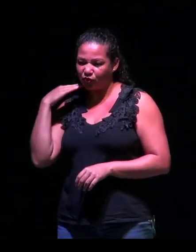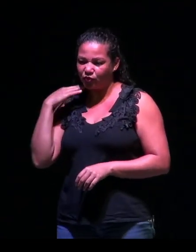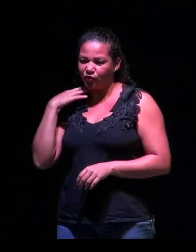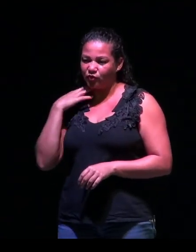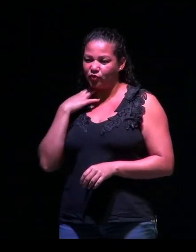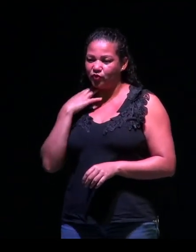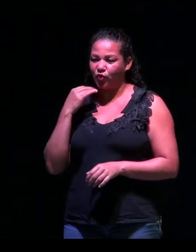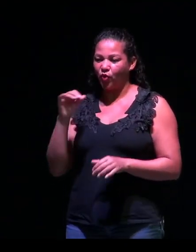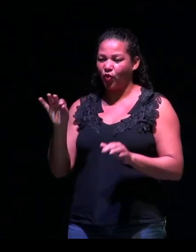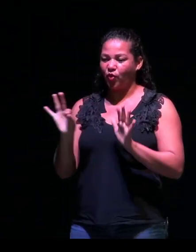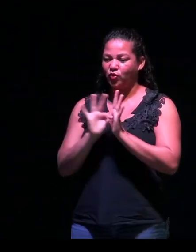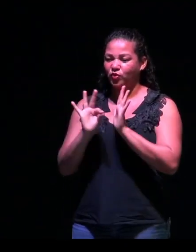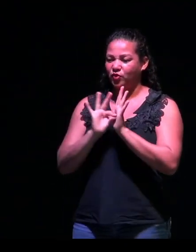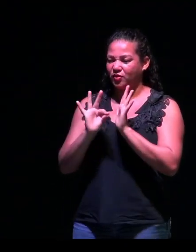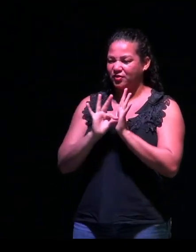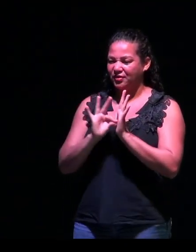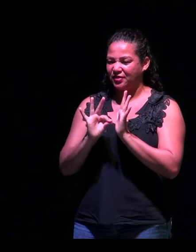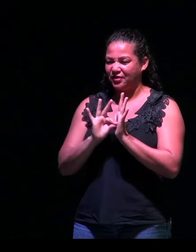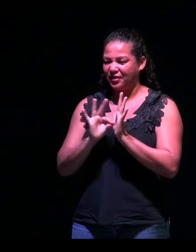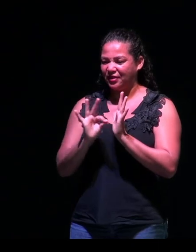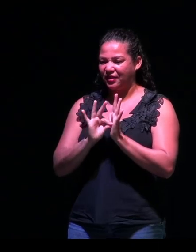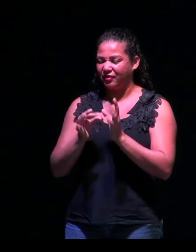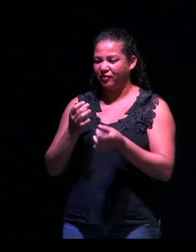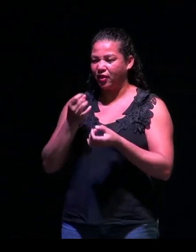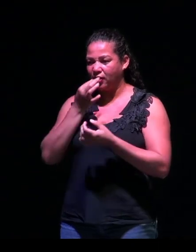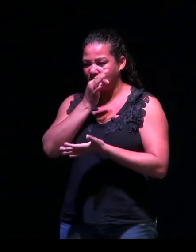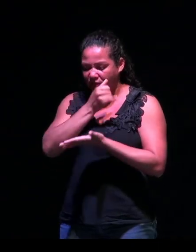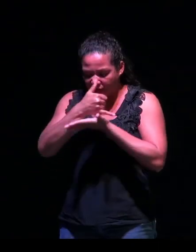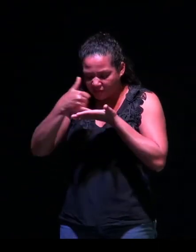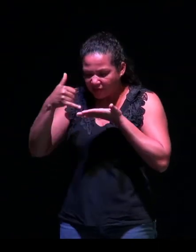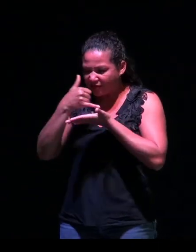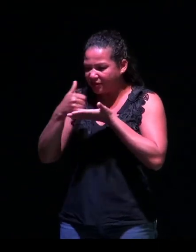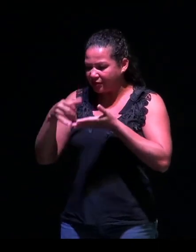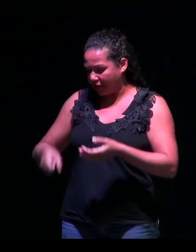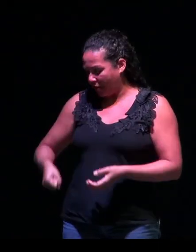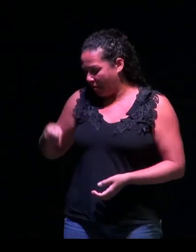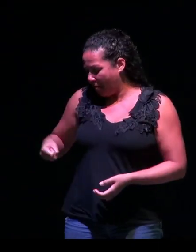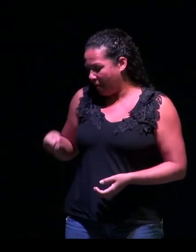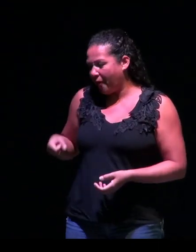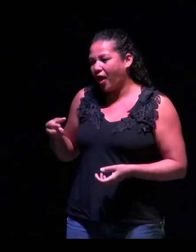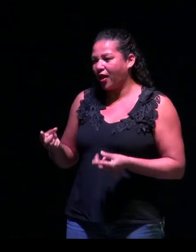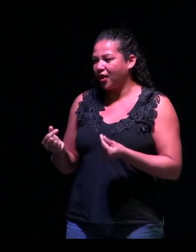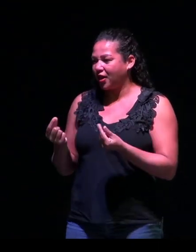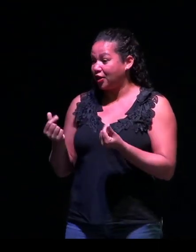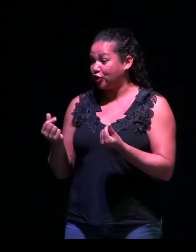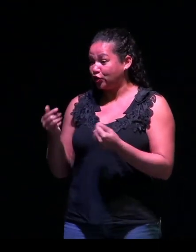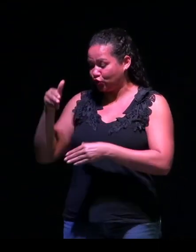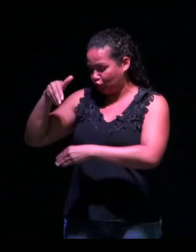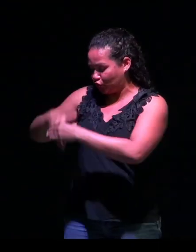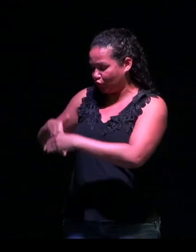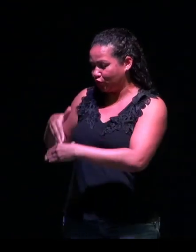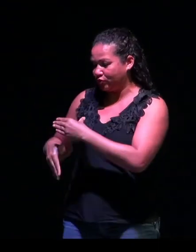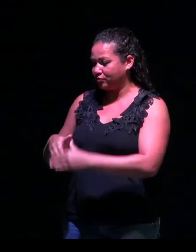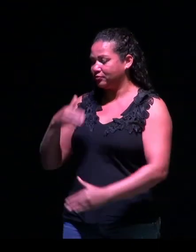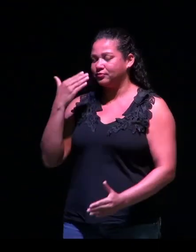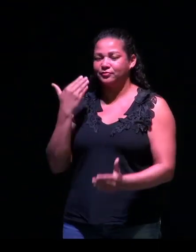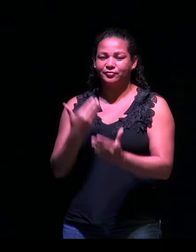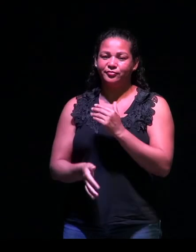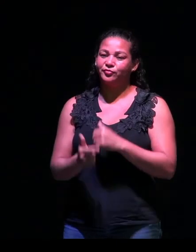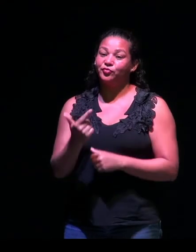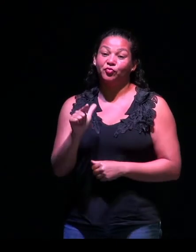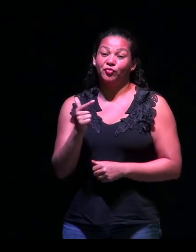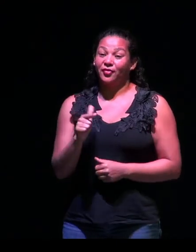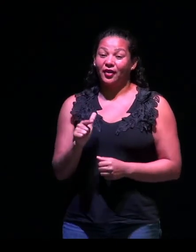de drogas, que carregam malas cheias de dinheiro, vão perder, não vai ter mais dinheiro em